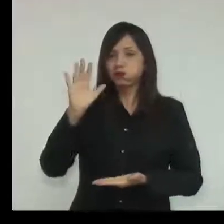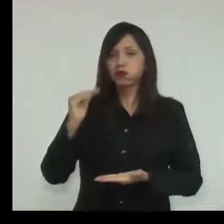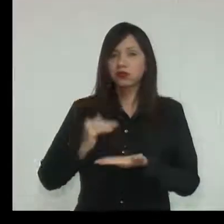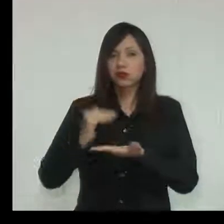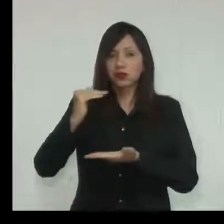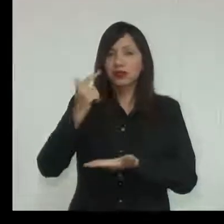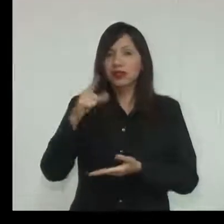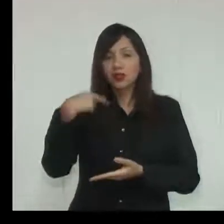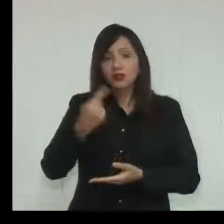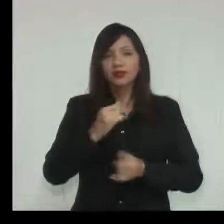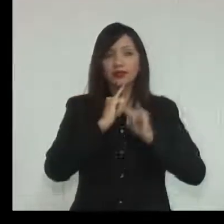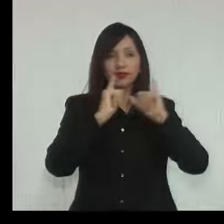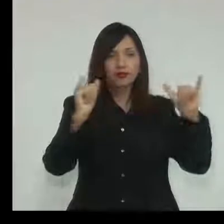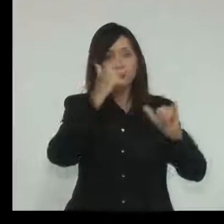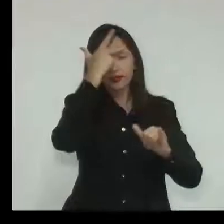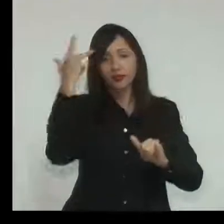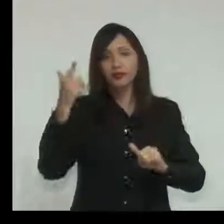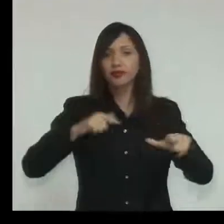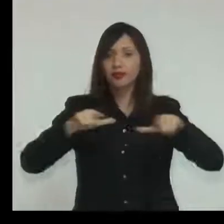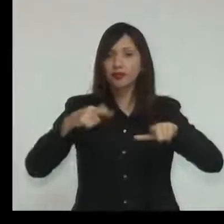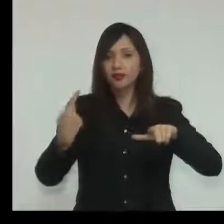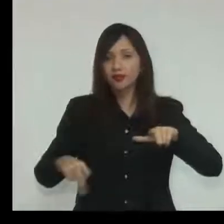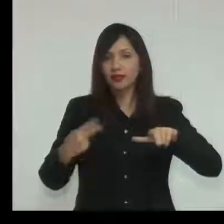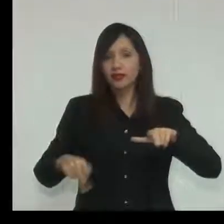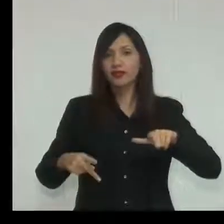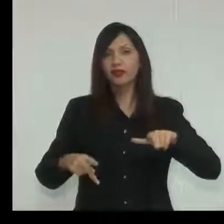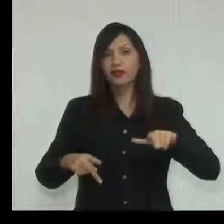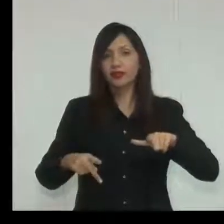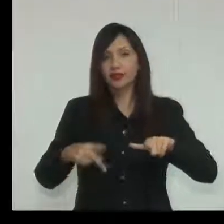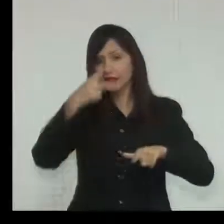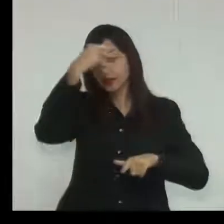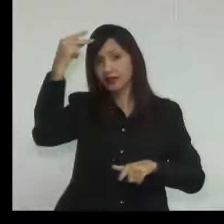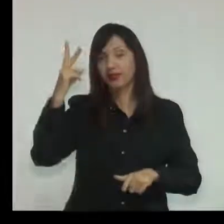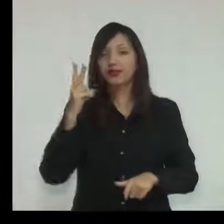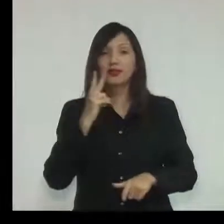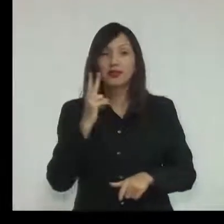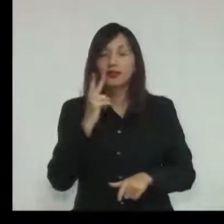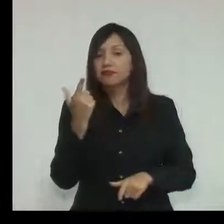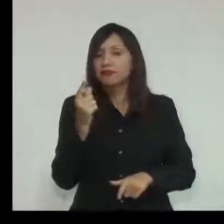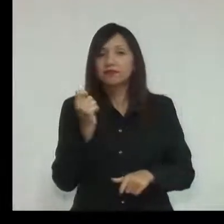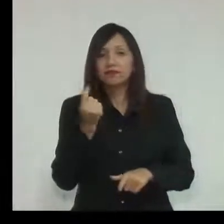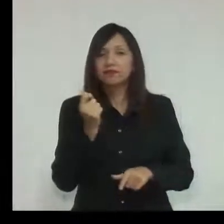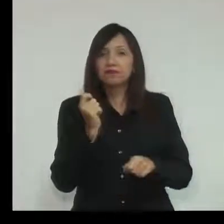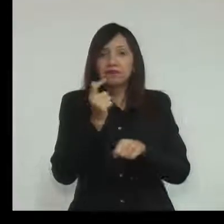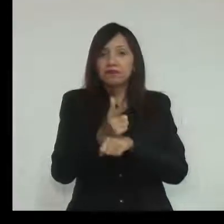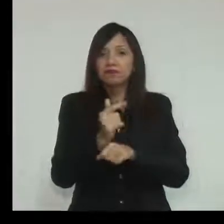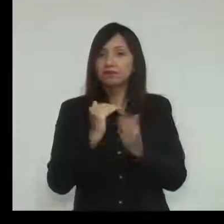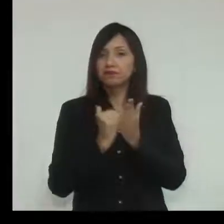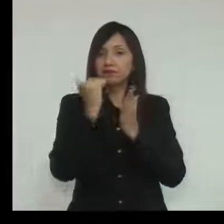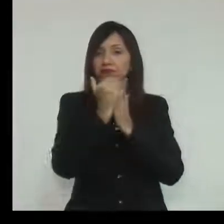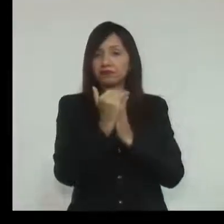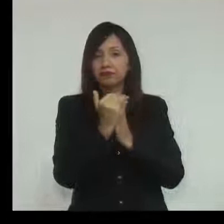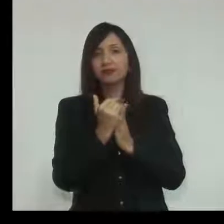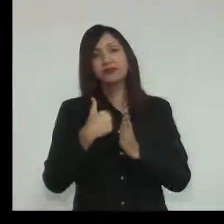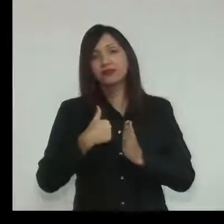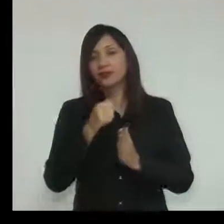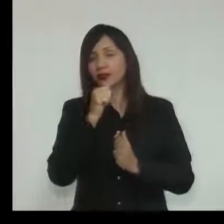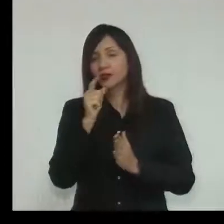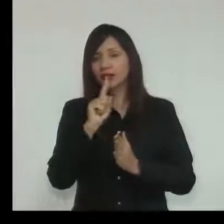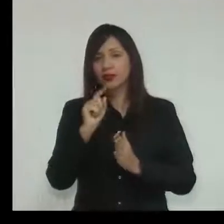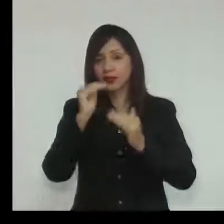não têm dinheiro para a campanha salarial, quando na verdade não cumpriu a sua promessa, e acho que a gente deve colocar isso,